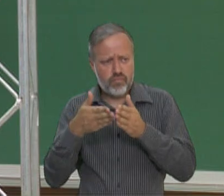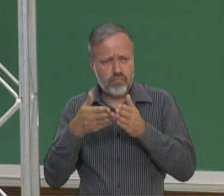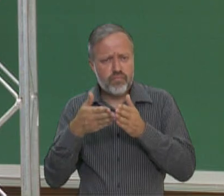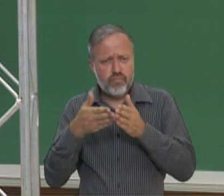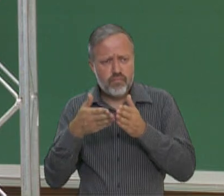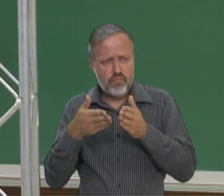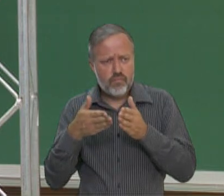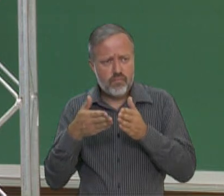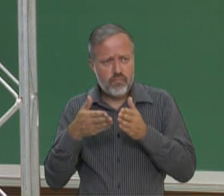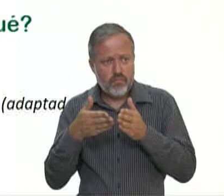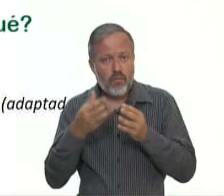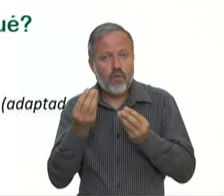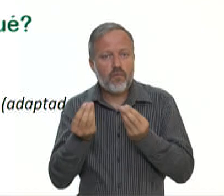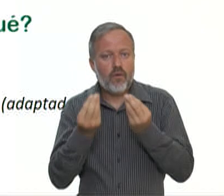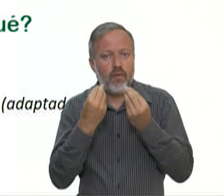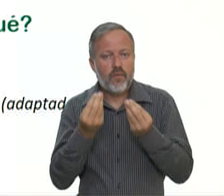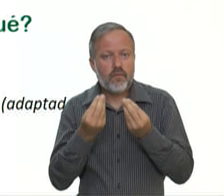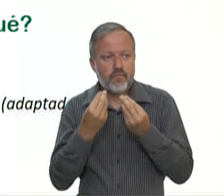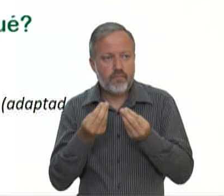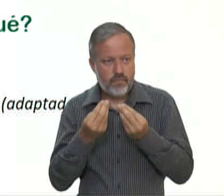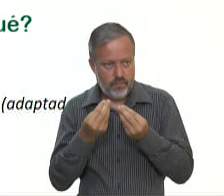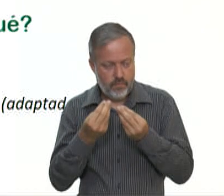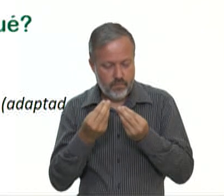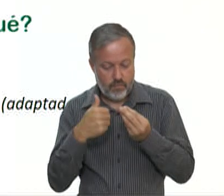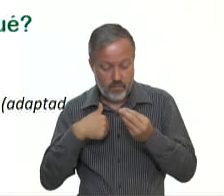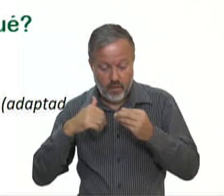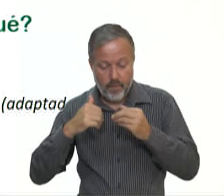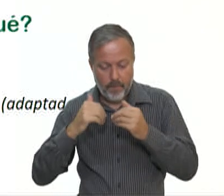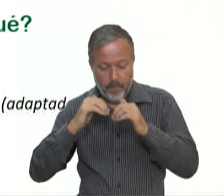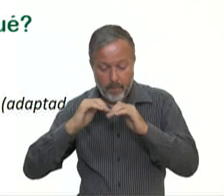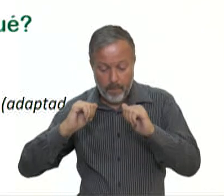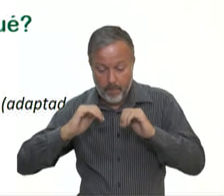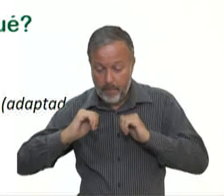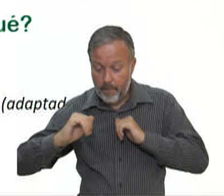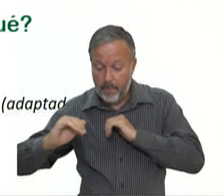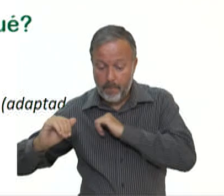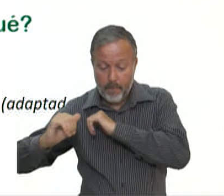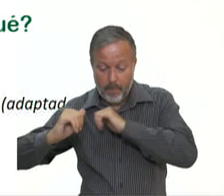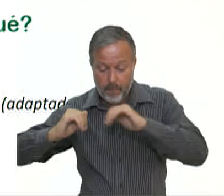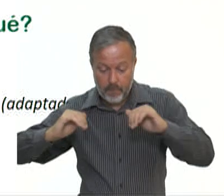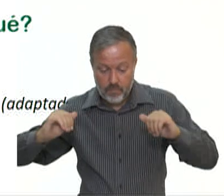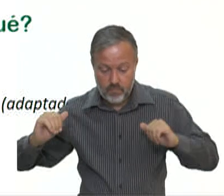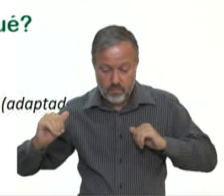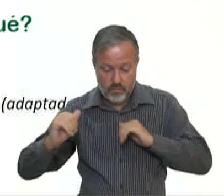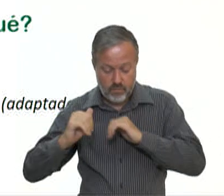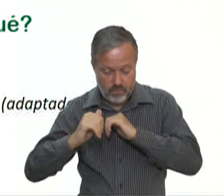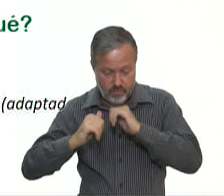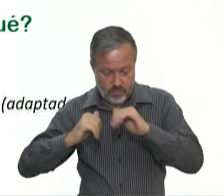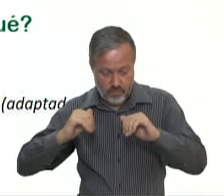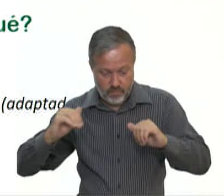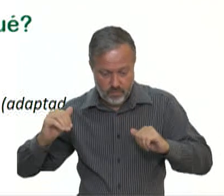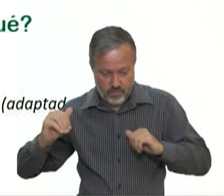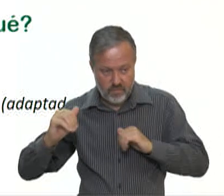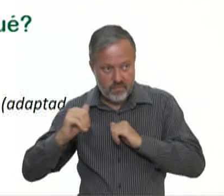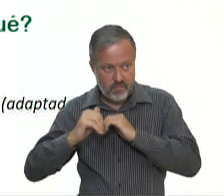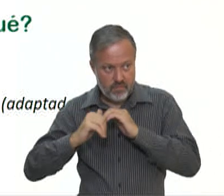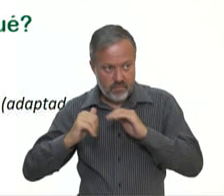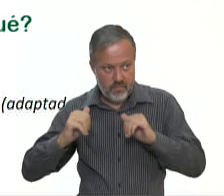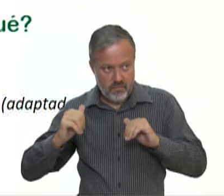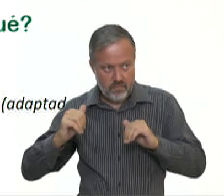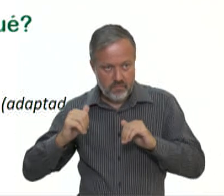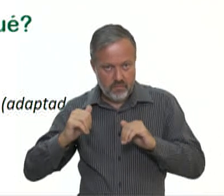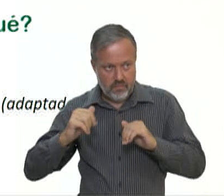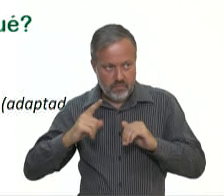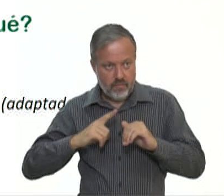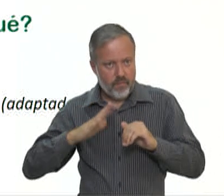de tempo. Como desenterraram os expertos alemanes, desenterraram partes de mais de 150